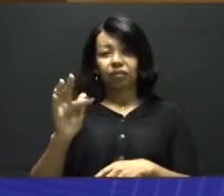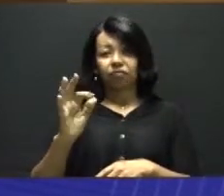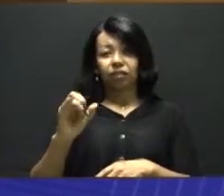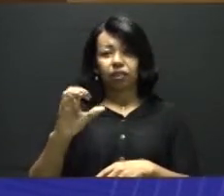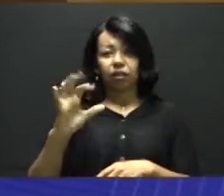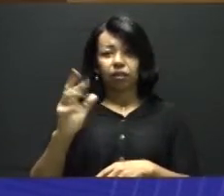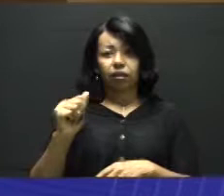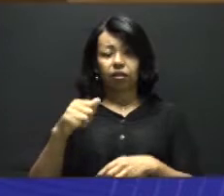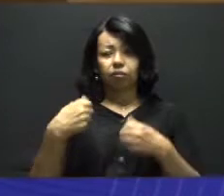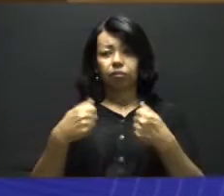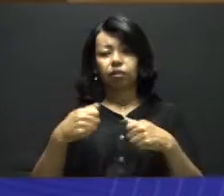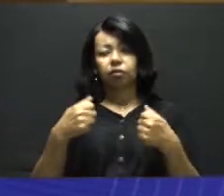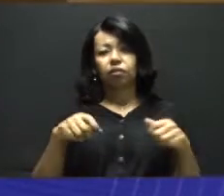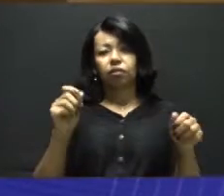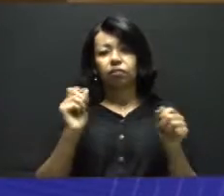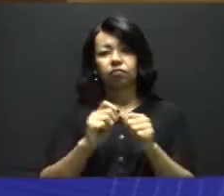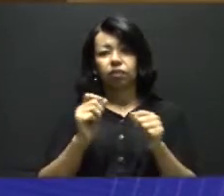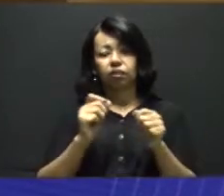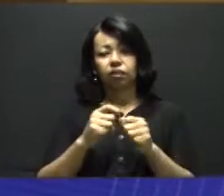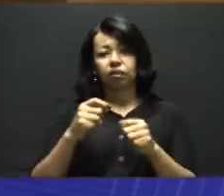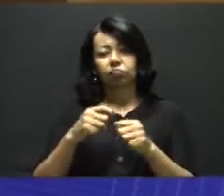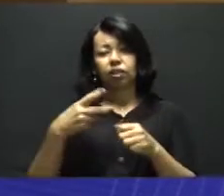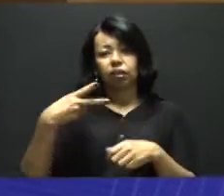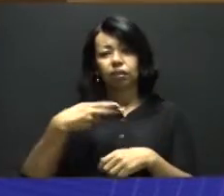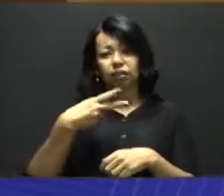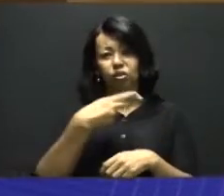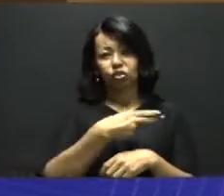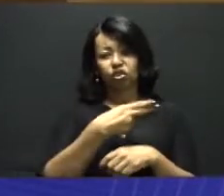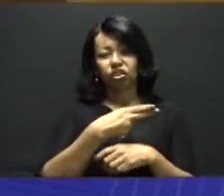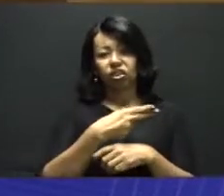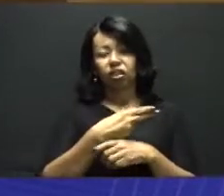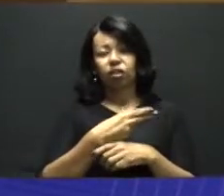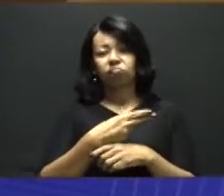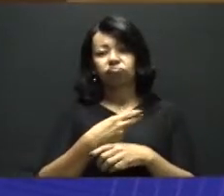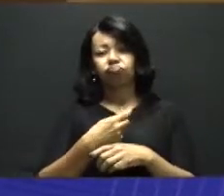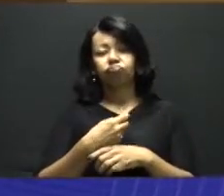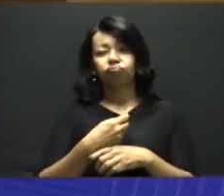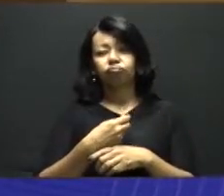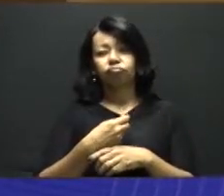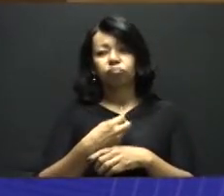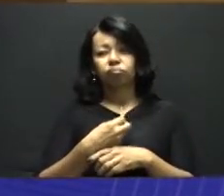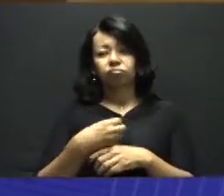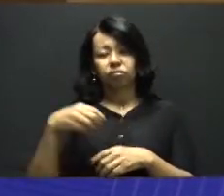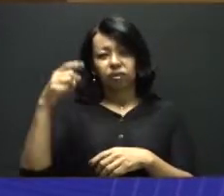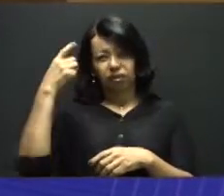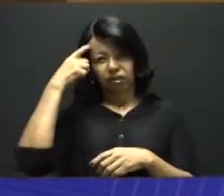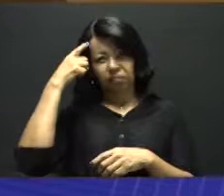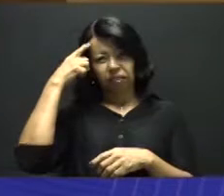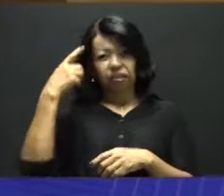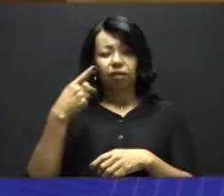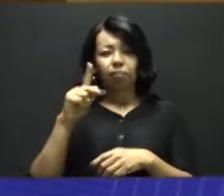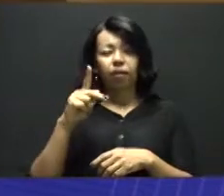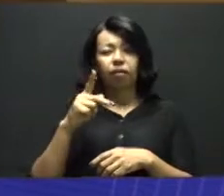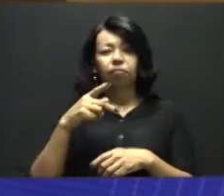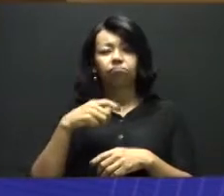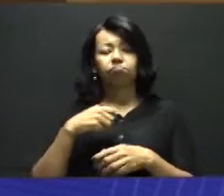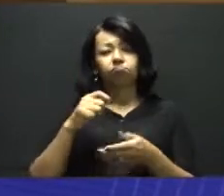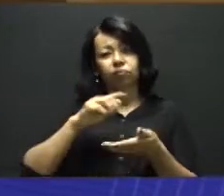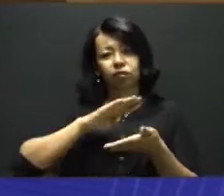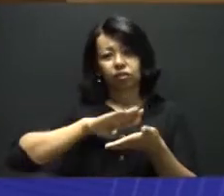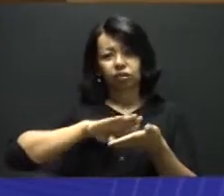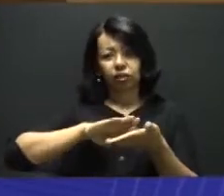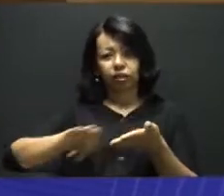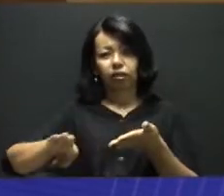deveria ser realizada a cirurgia intra-uterina na cabeça na cabecinha para ser treinada